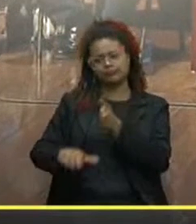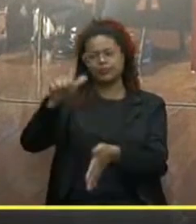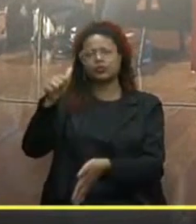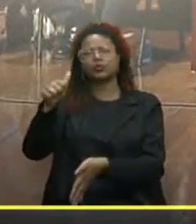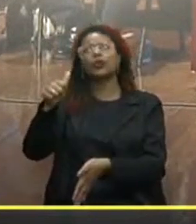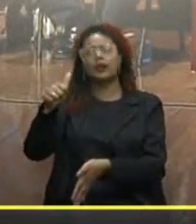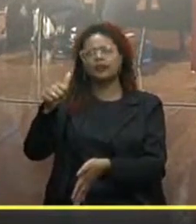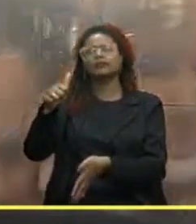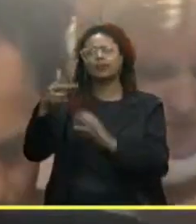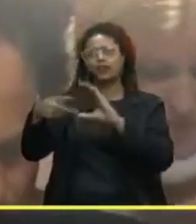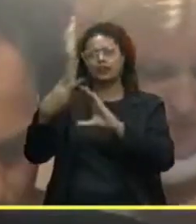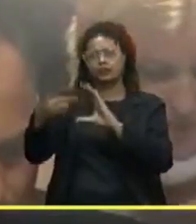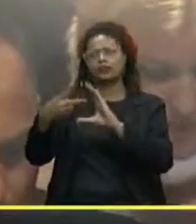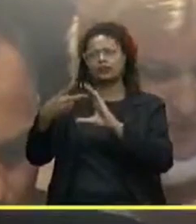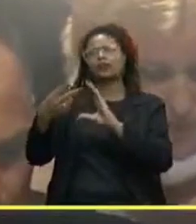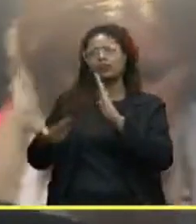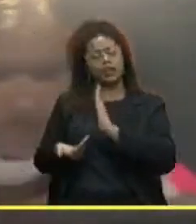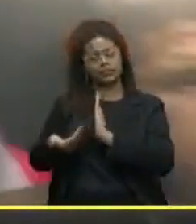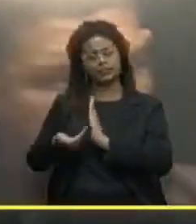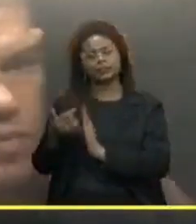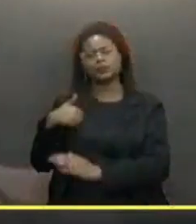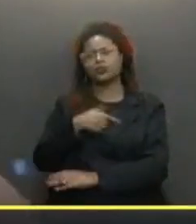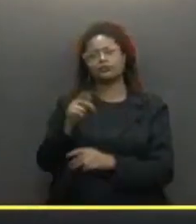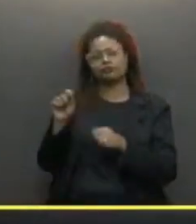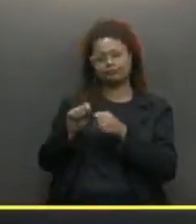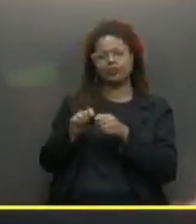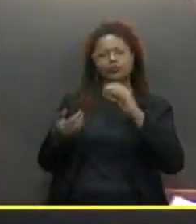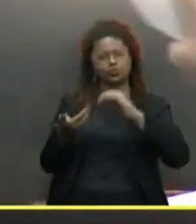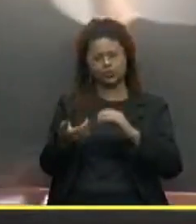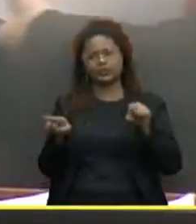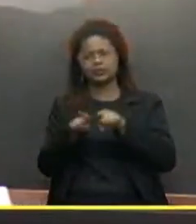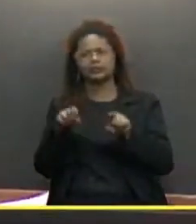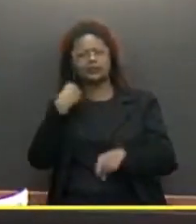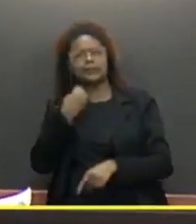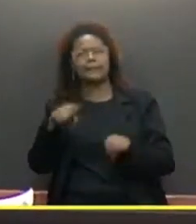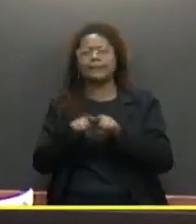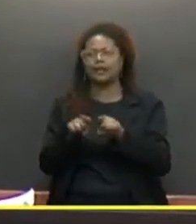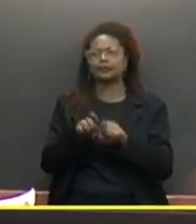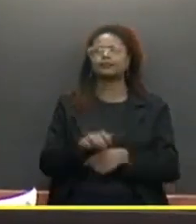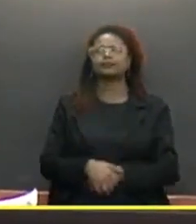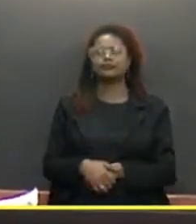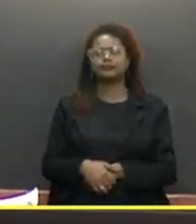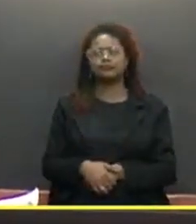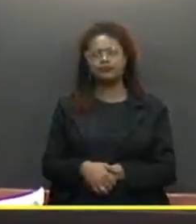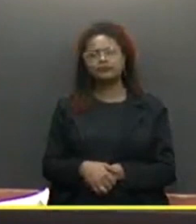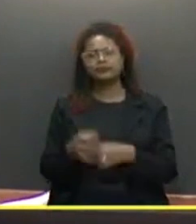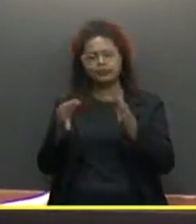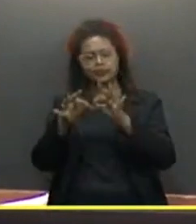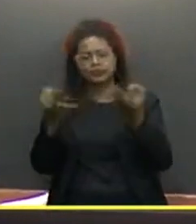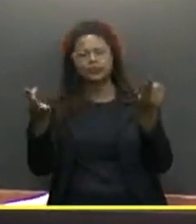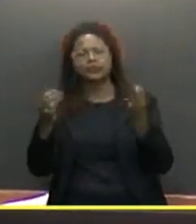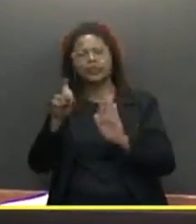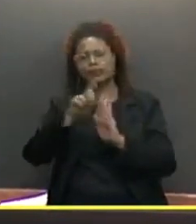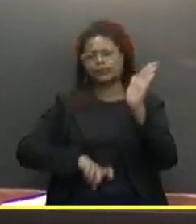na Câmara dos Deputados, vamos fazer no Senado, um primeiro passo de uma reforma tributária no país, que começa a simplificar